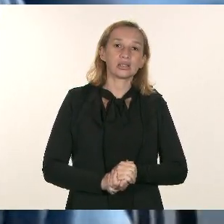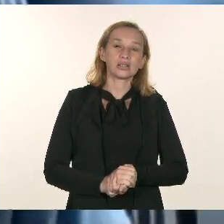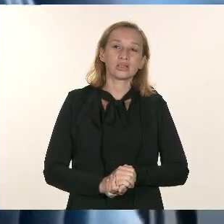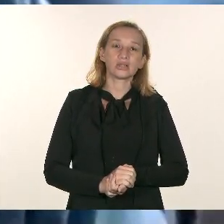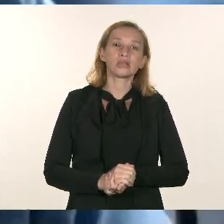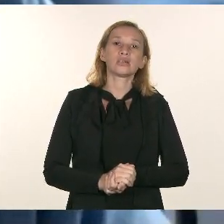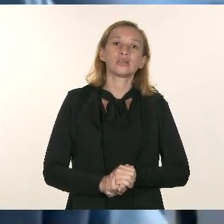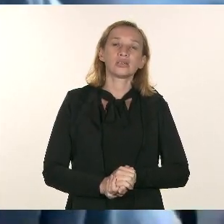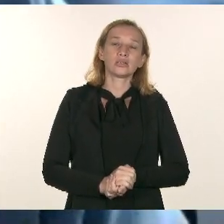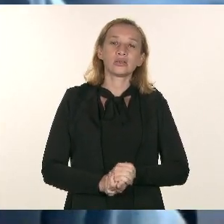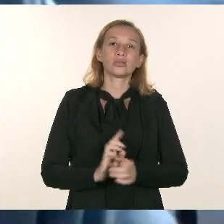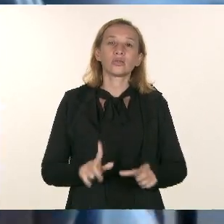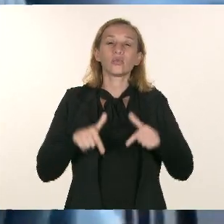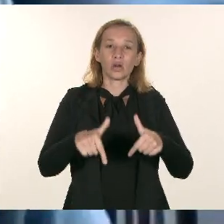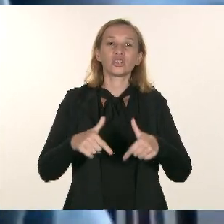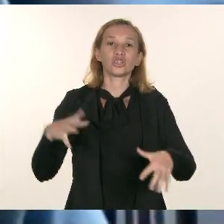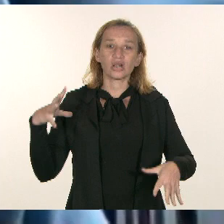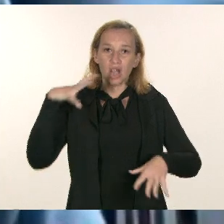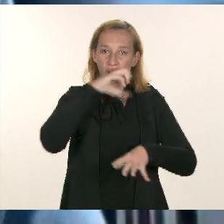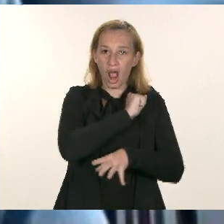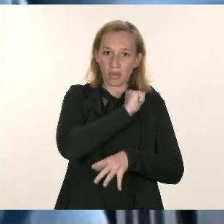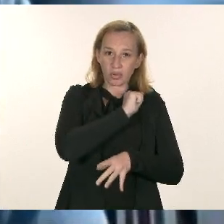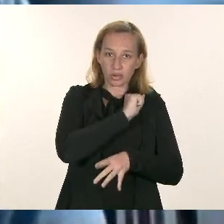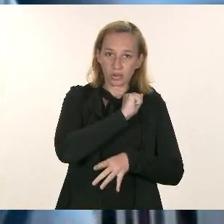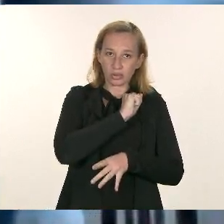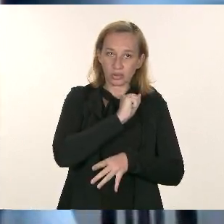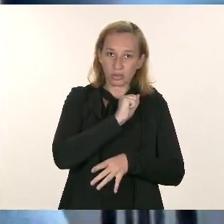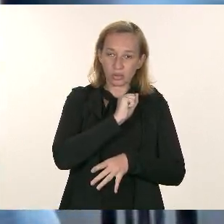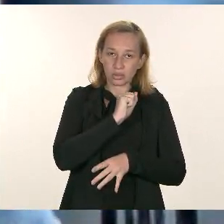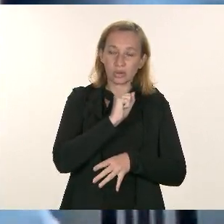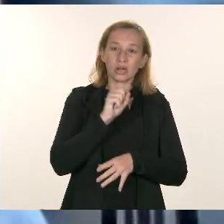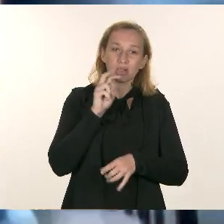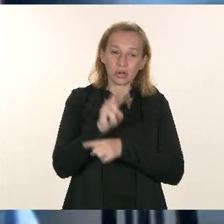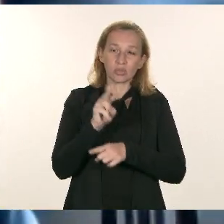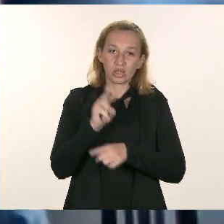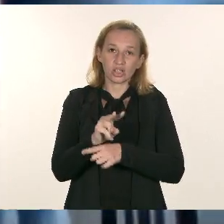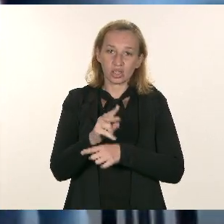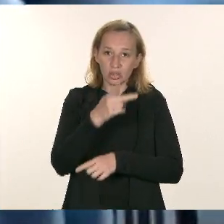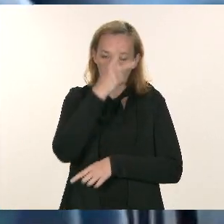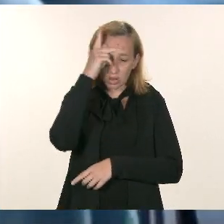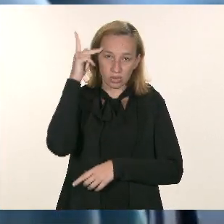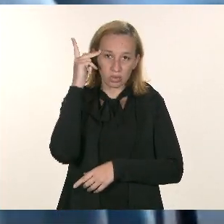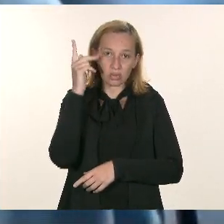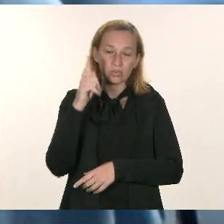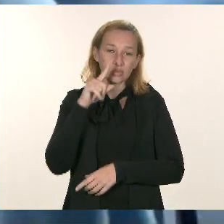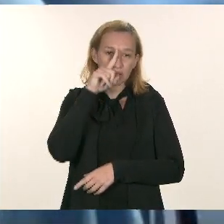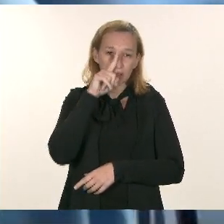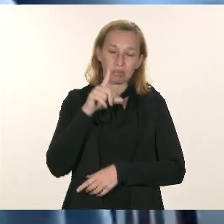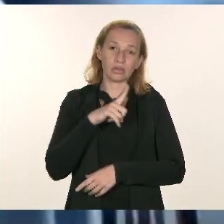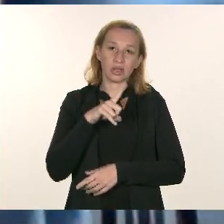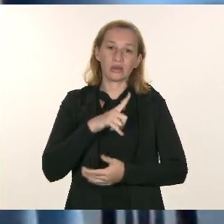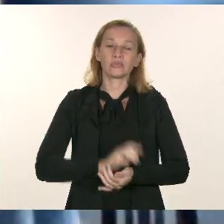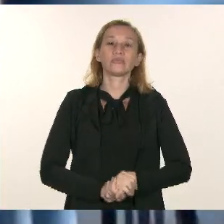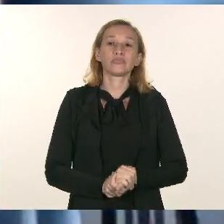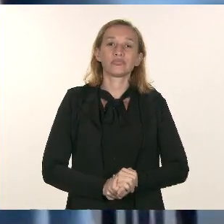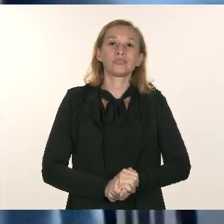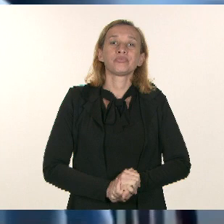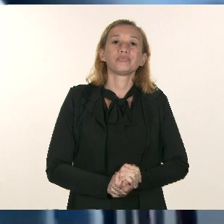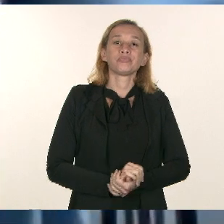de fato, uma ação defensiva a quem está em risco, né? Foi